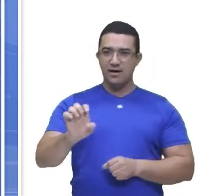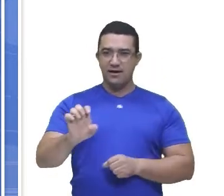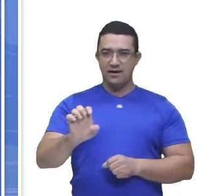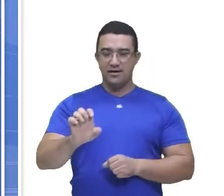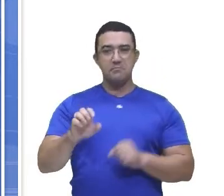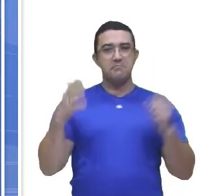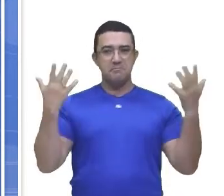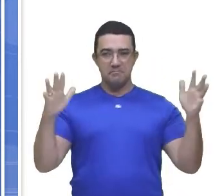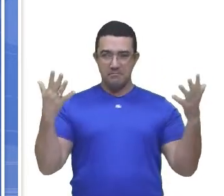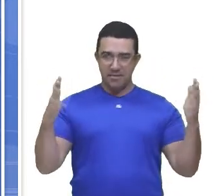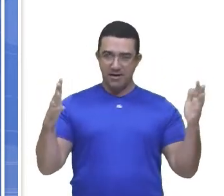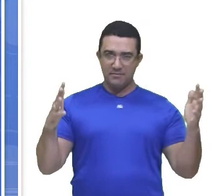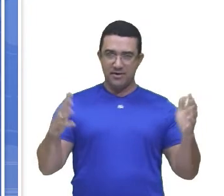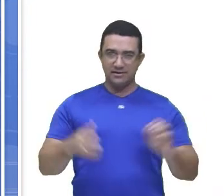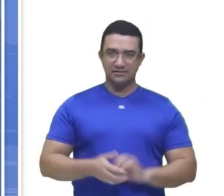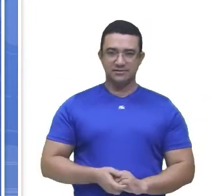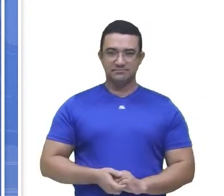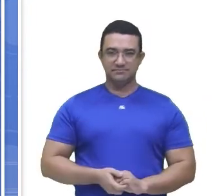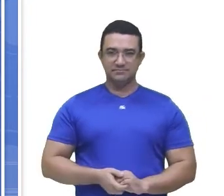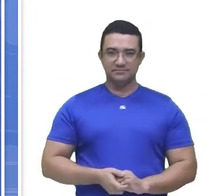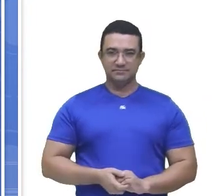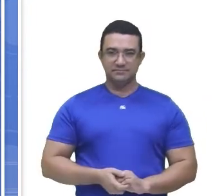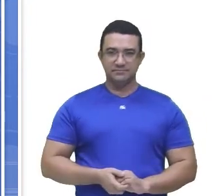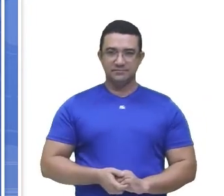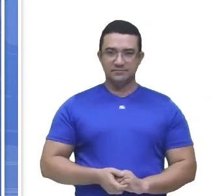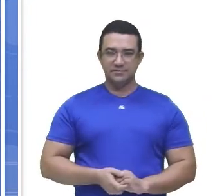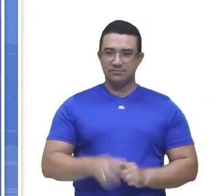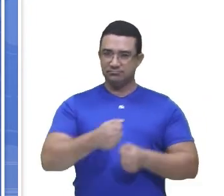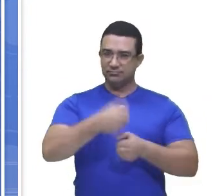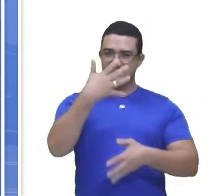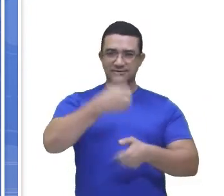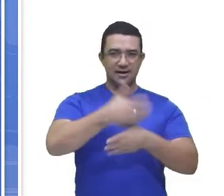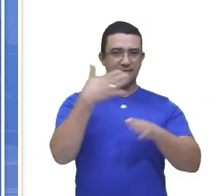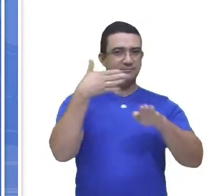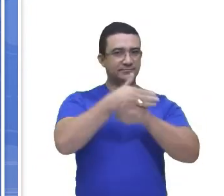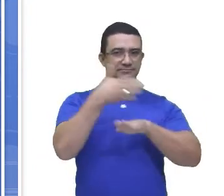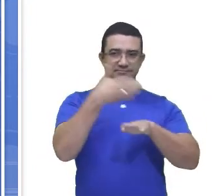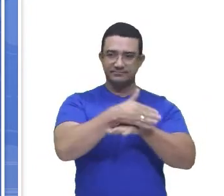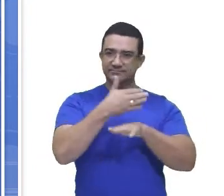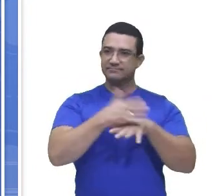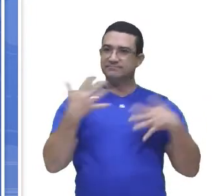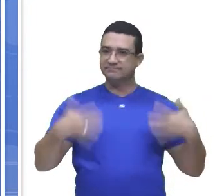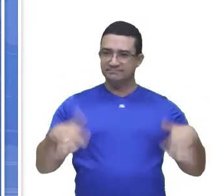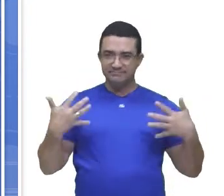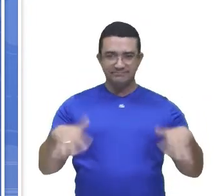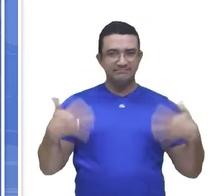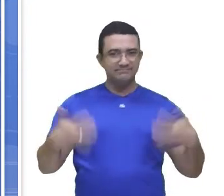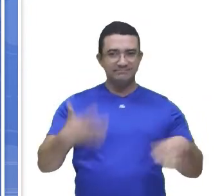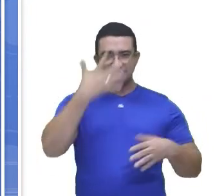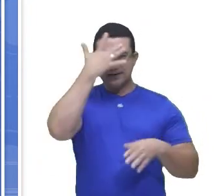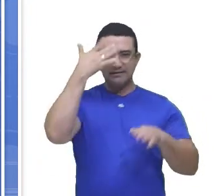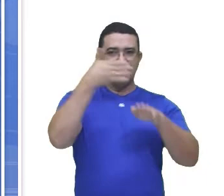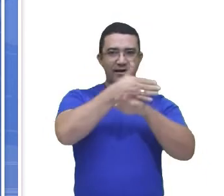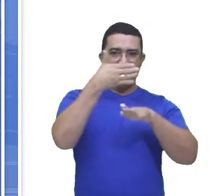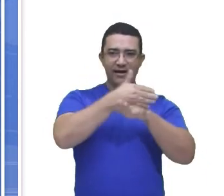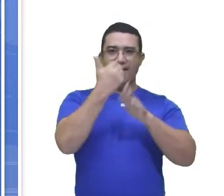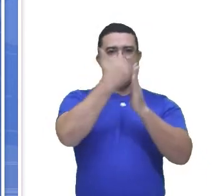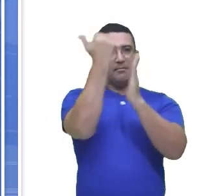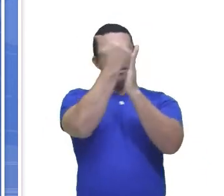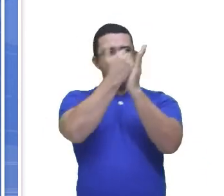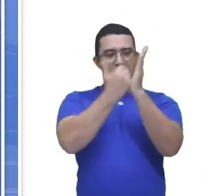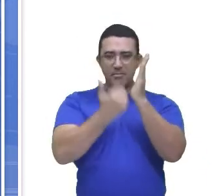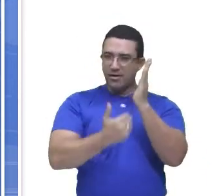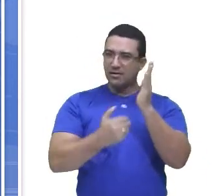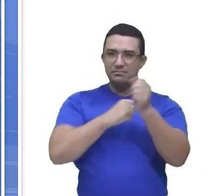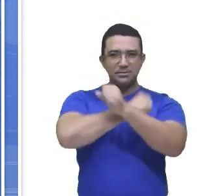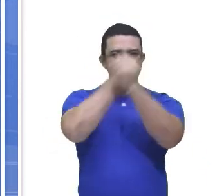pessoal, parabéns aí pela participação de todos. O chat aqui sempre bombando, né? Não dá tempo de ler todos os